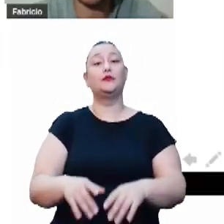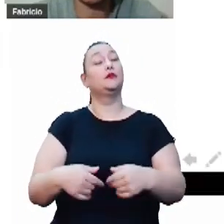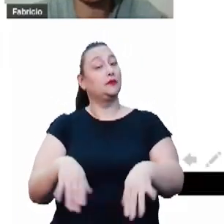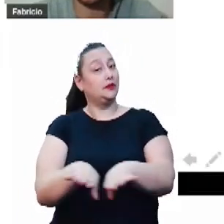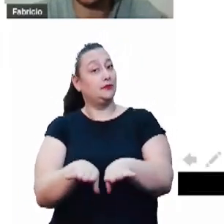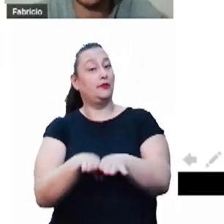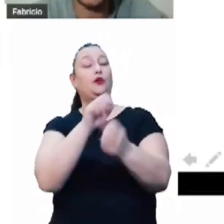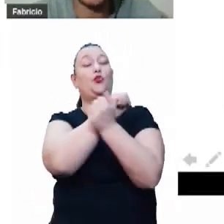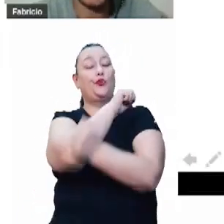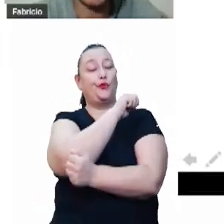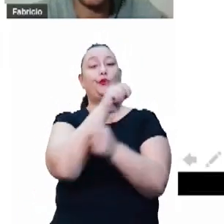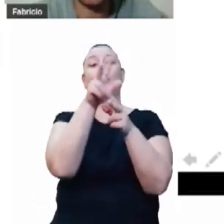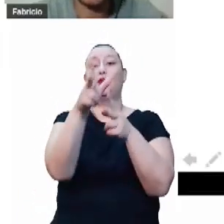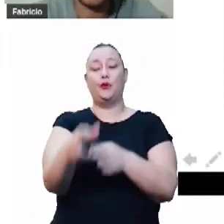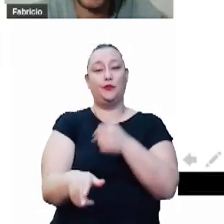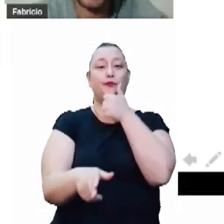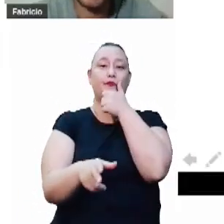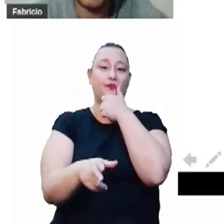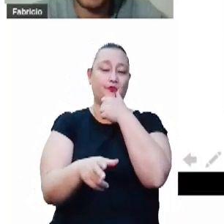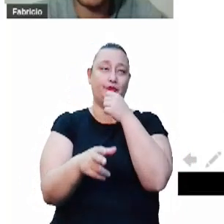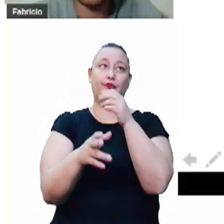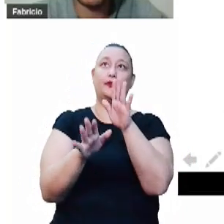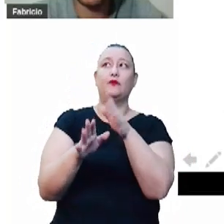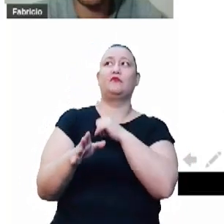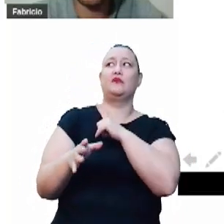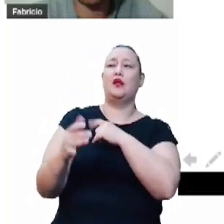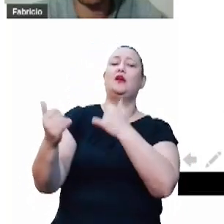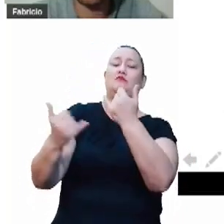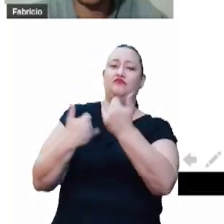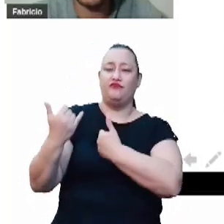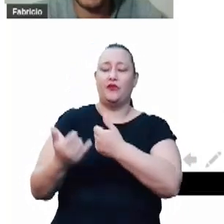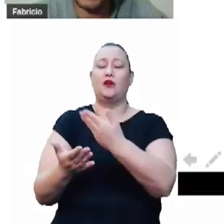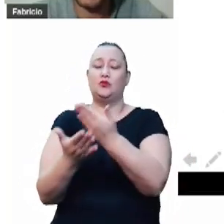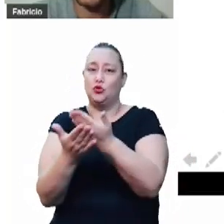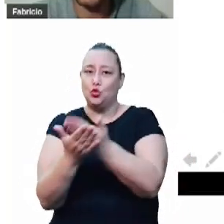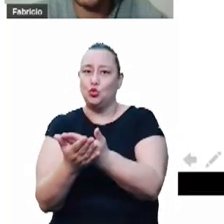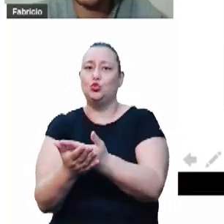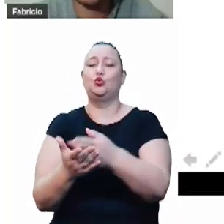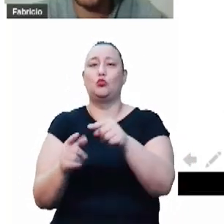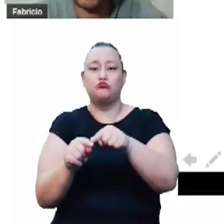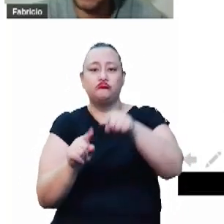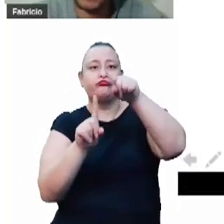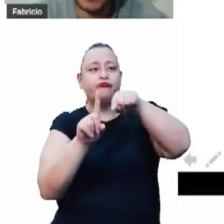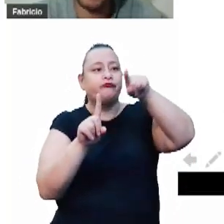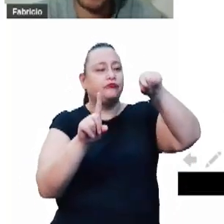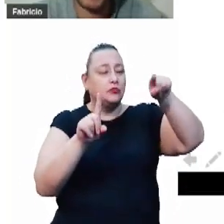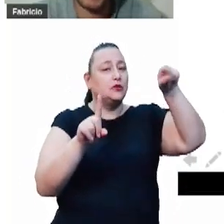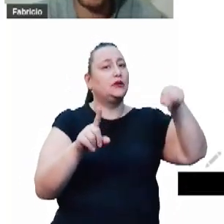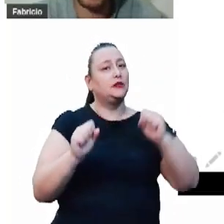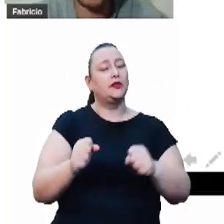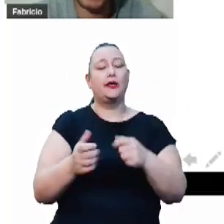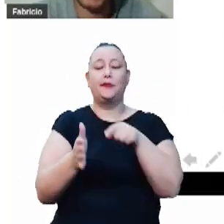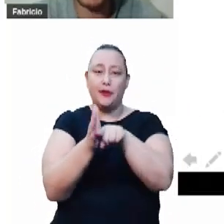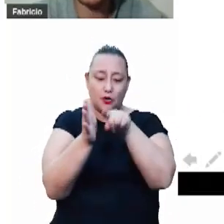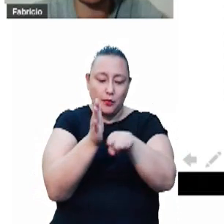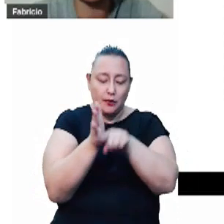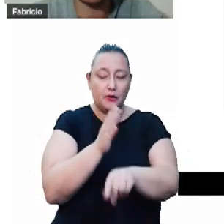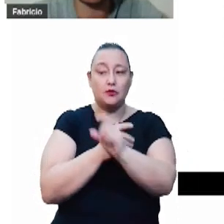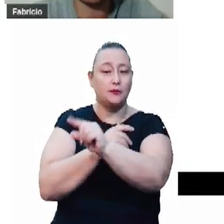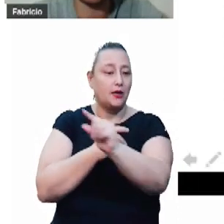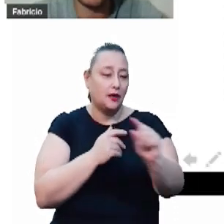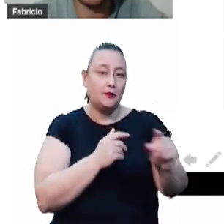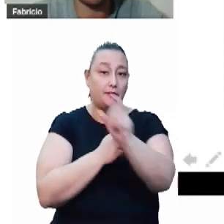de defecação. Tá? Então, há relatos, há estudo com escalas, que são questionários aplicados nos